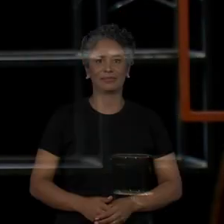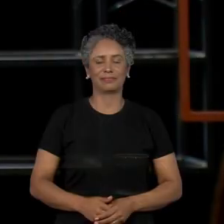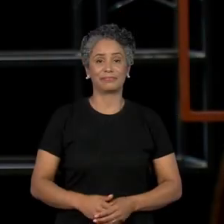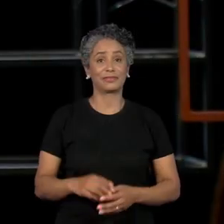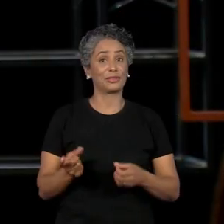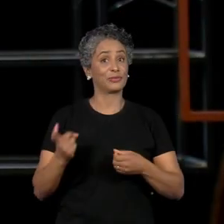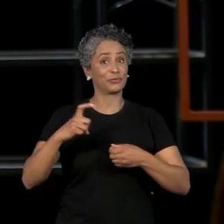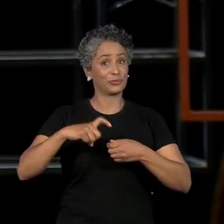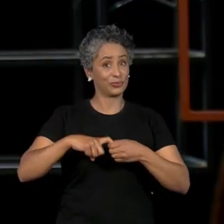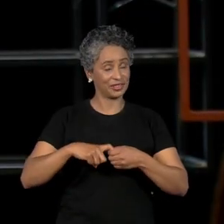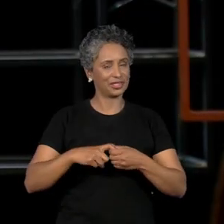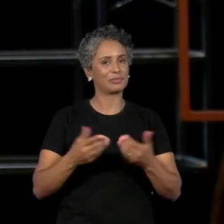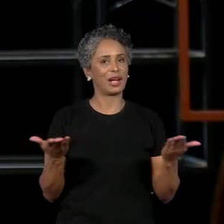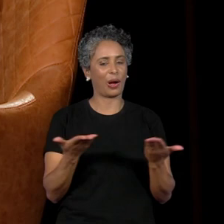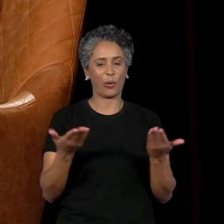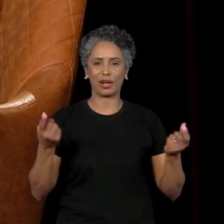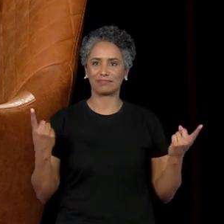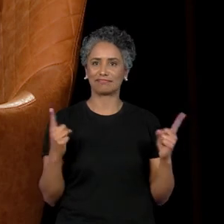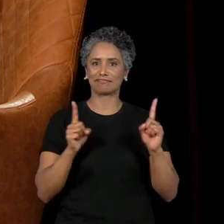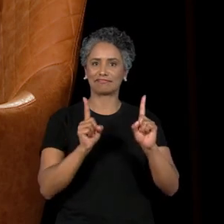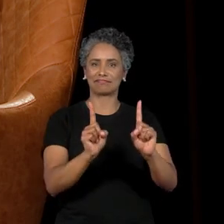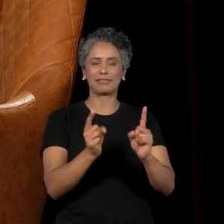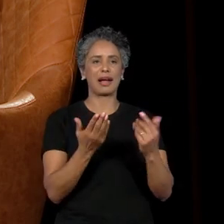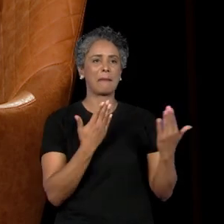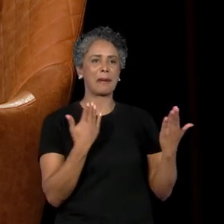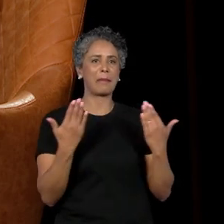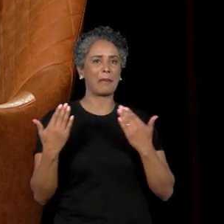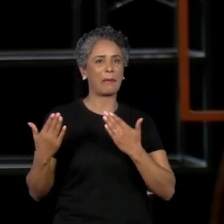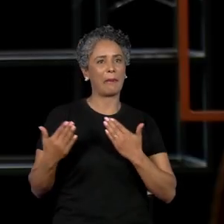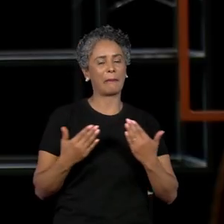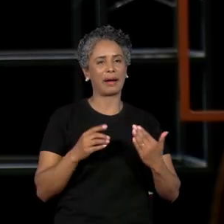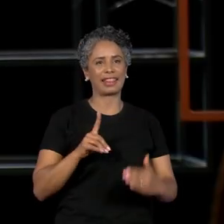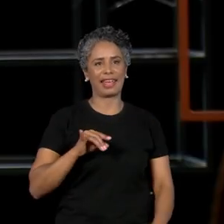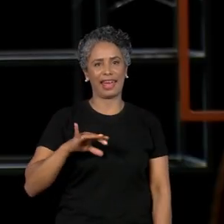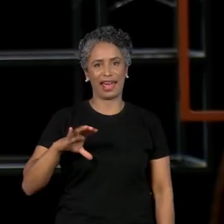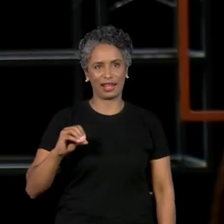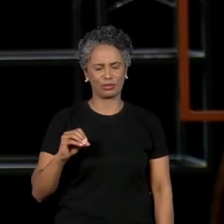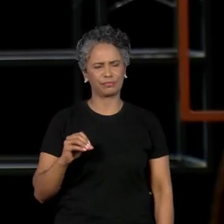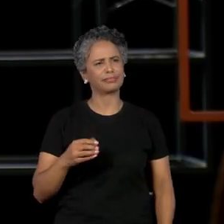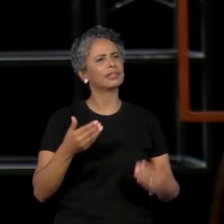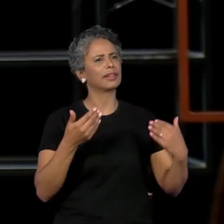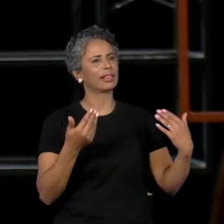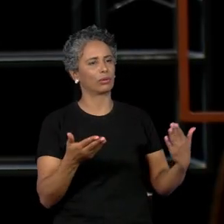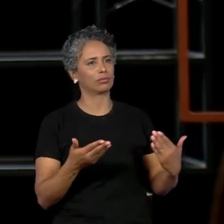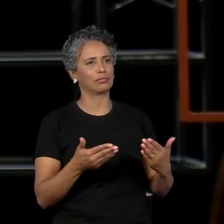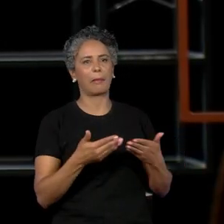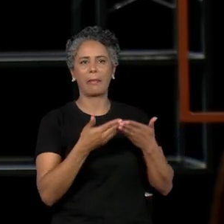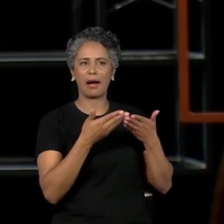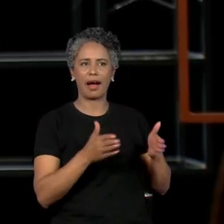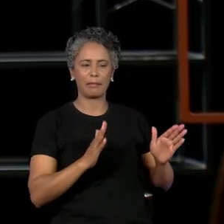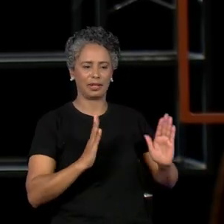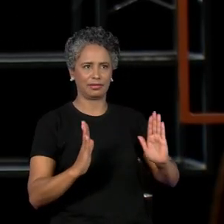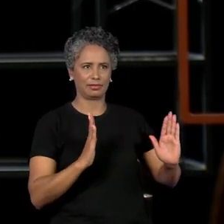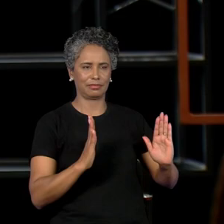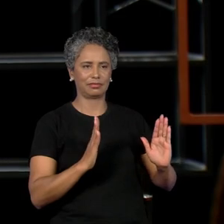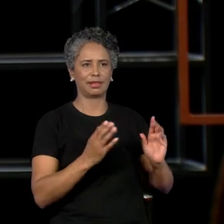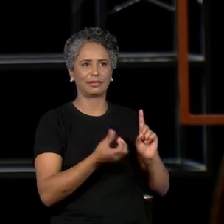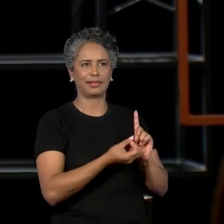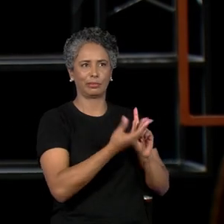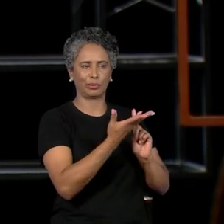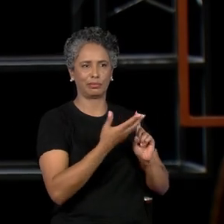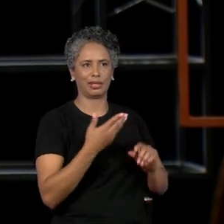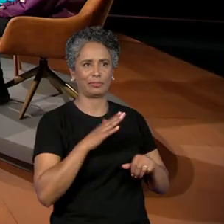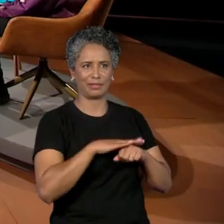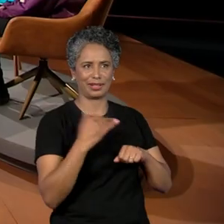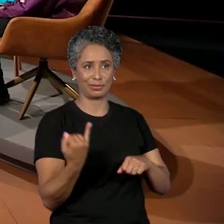Estamos de volta hoje conversando com Décio Otero. Décio, para abrir esse bloco, a gente já tem um depoimento importante para